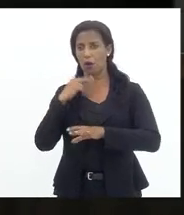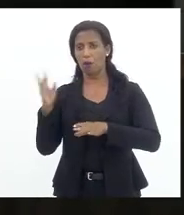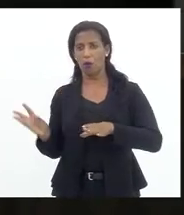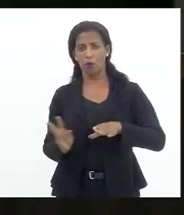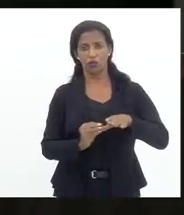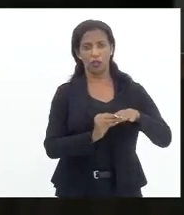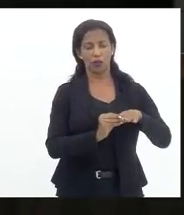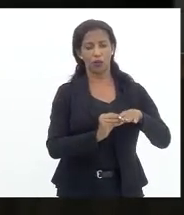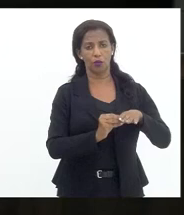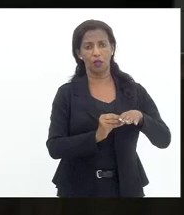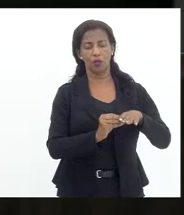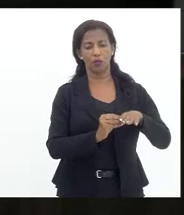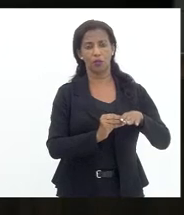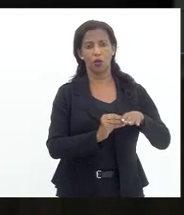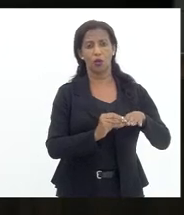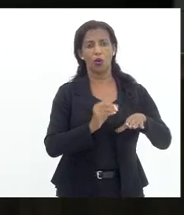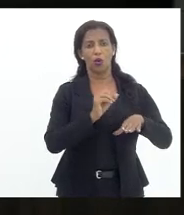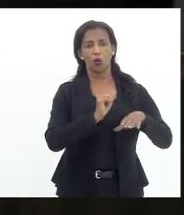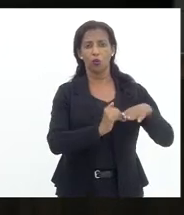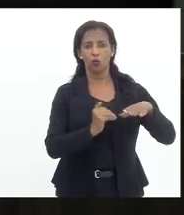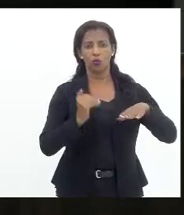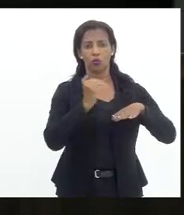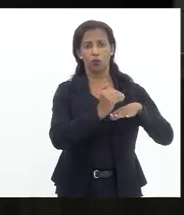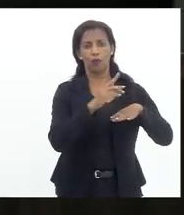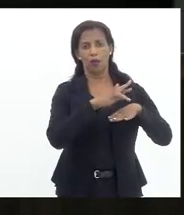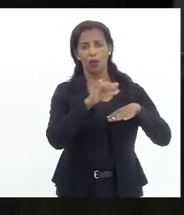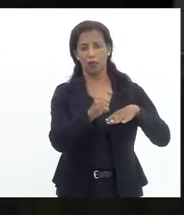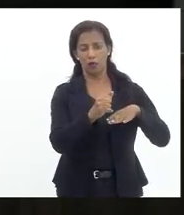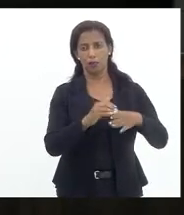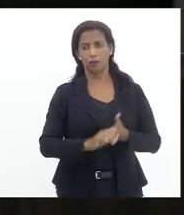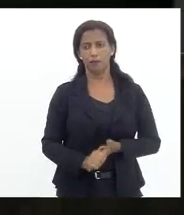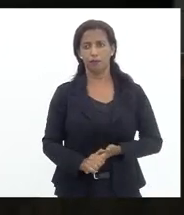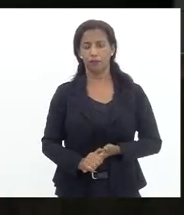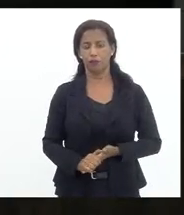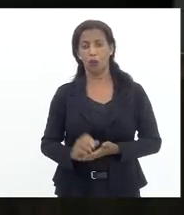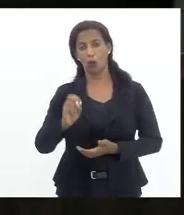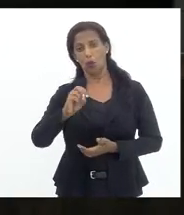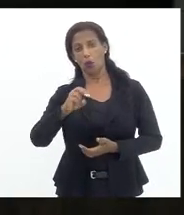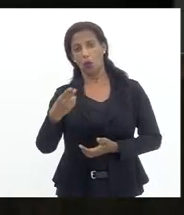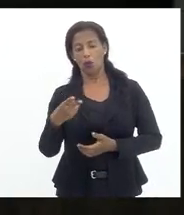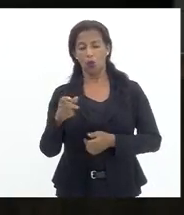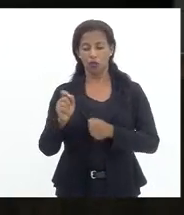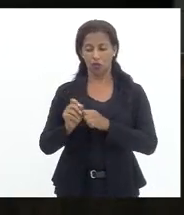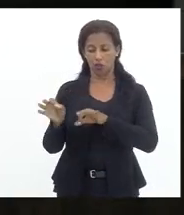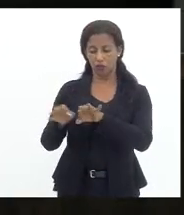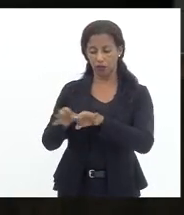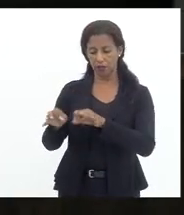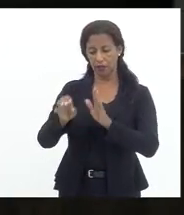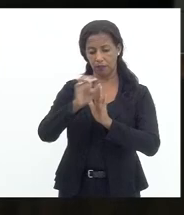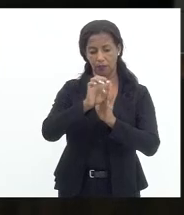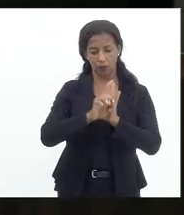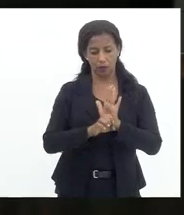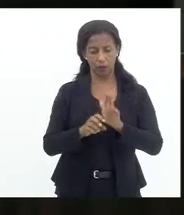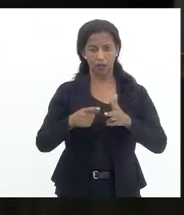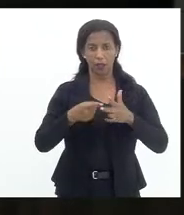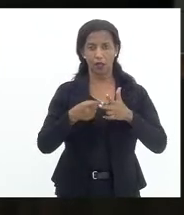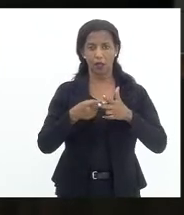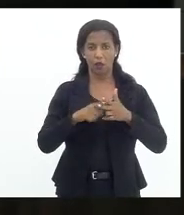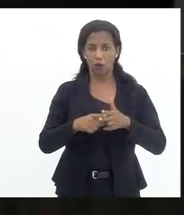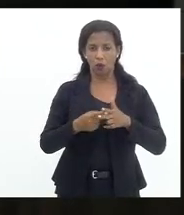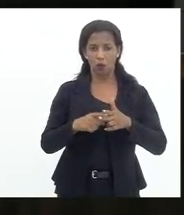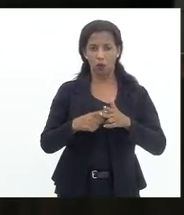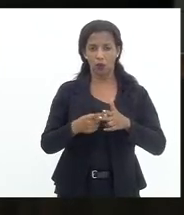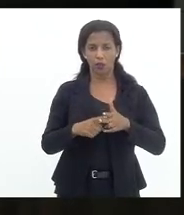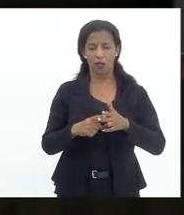com os benefícios do Supera num projeto de tuberculose. Ou a gente vai fazer aqui via emendas, modificando emenda,